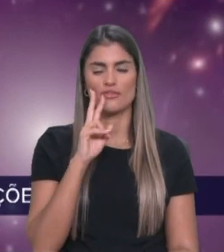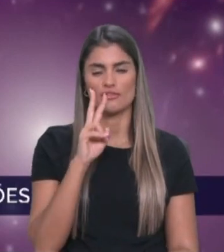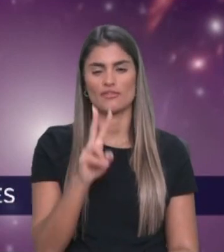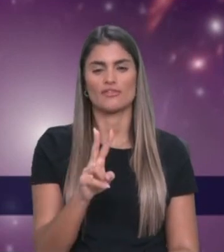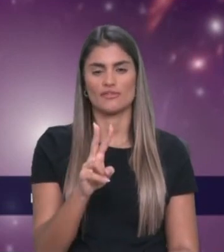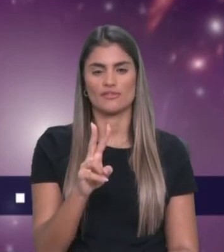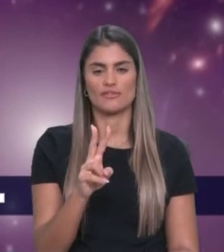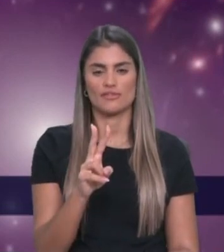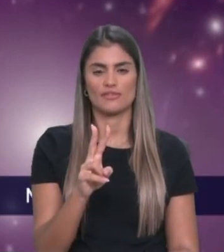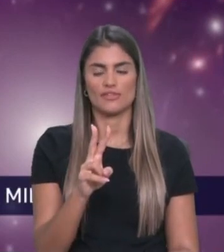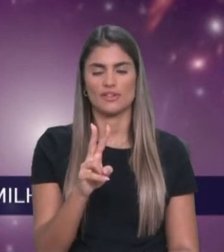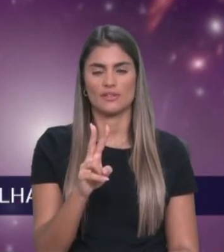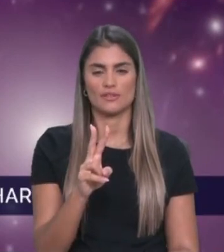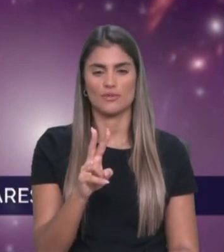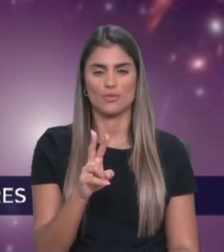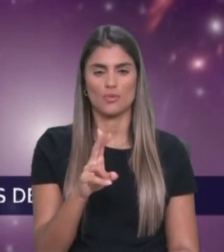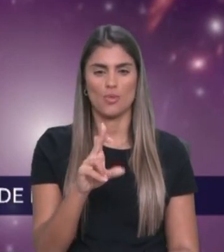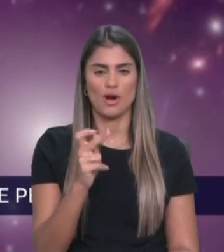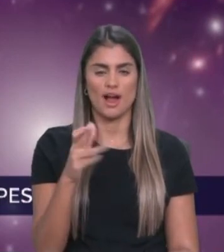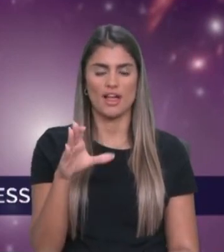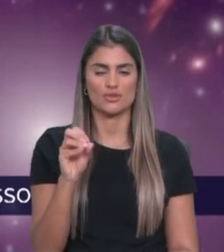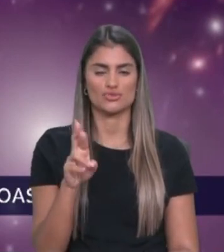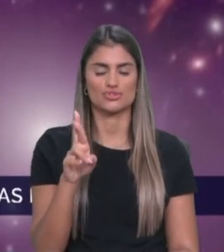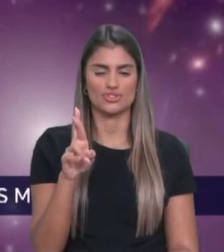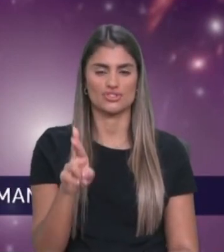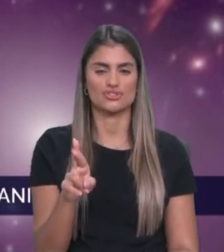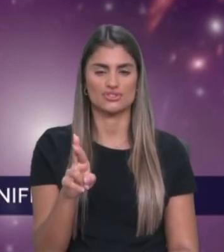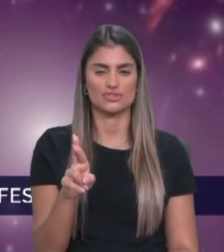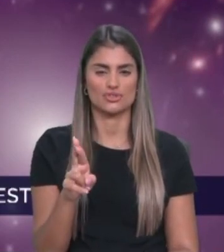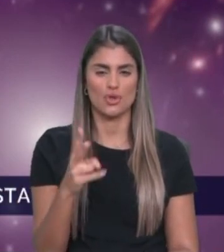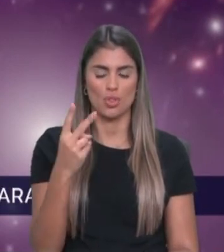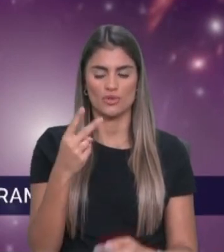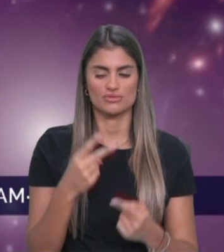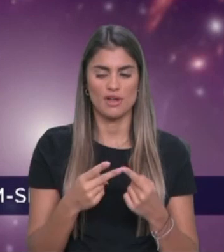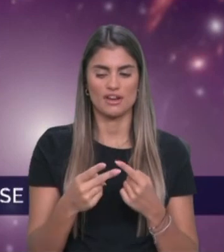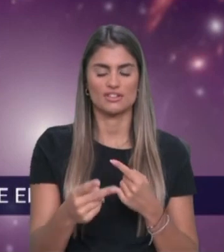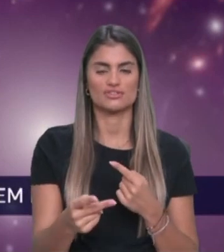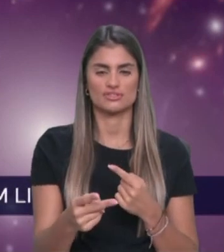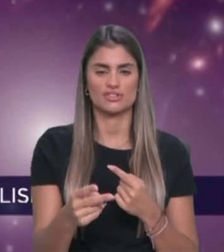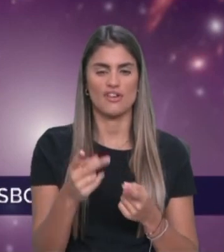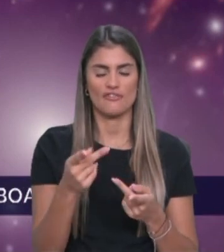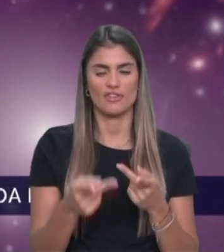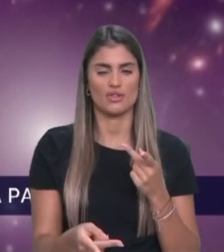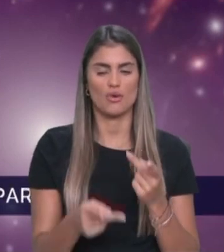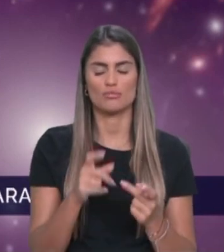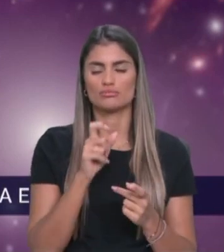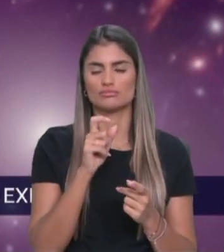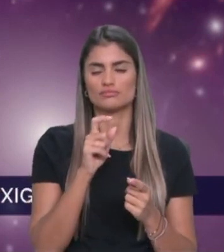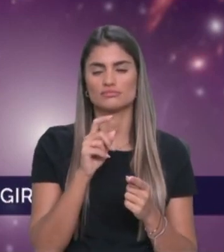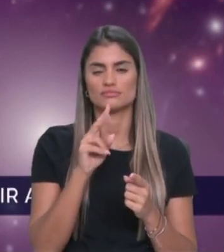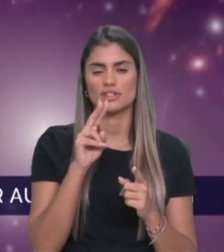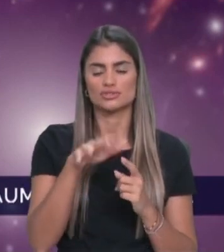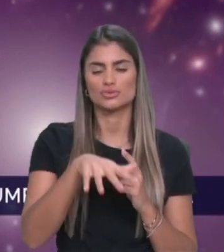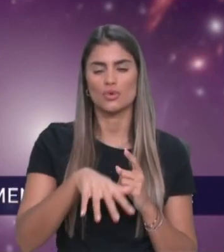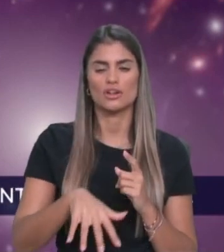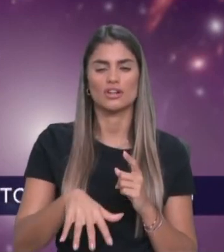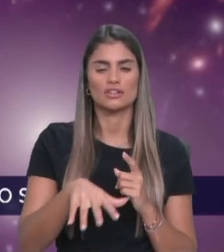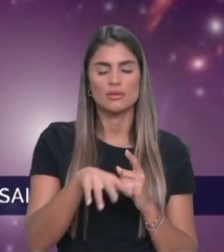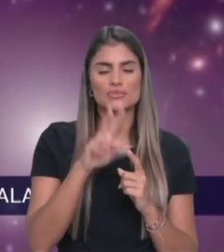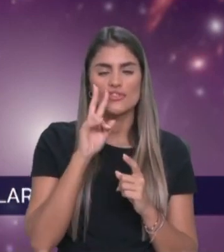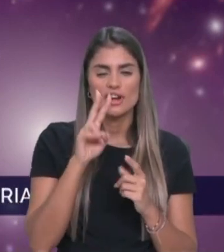nas energias mais elevadas, raio-x, e que durante 2 semanas analisou com maior pormenor aquela zona que estamos a